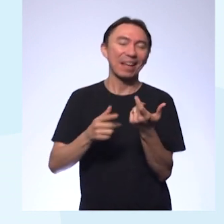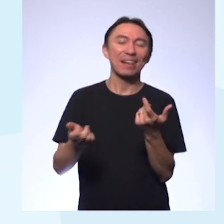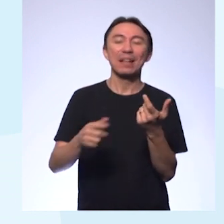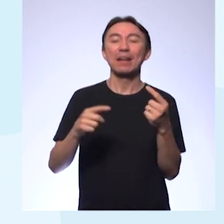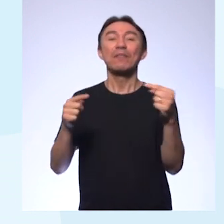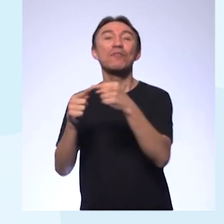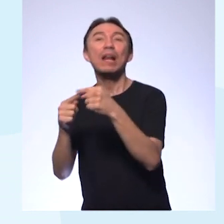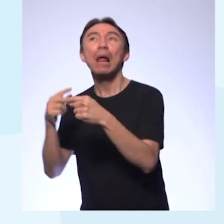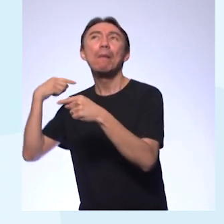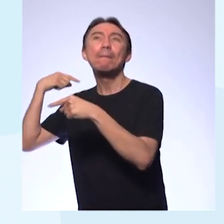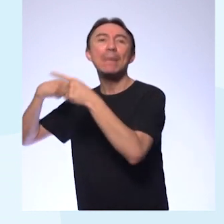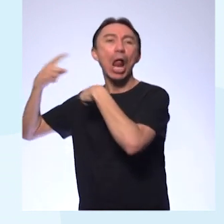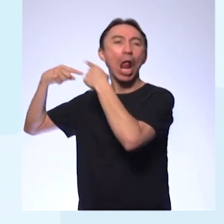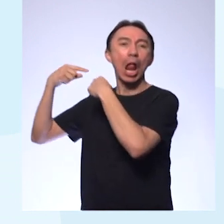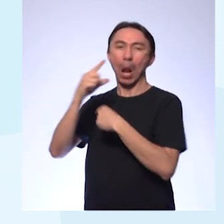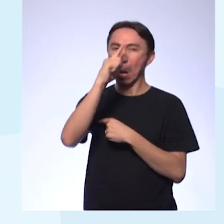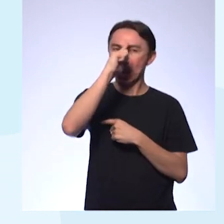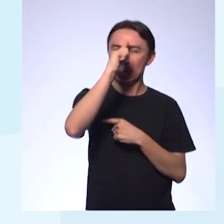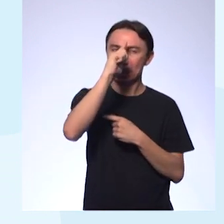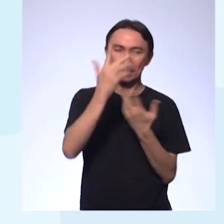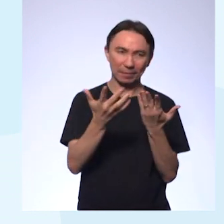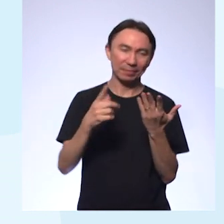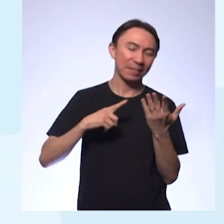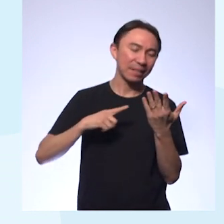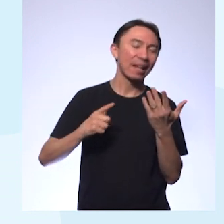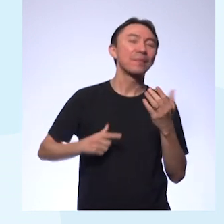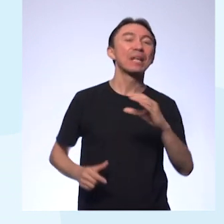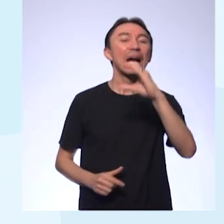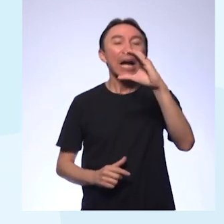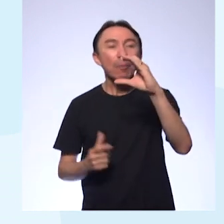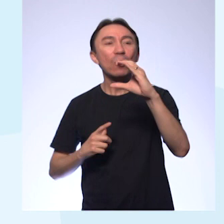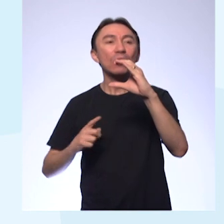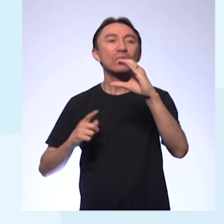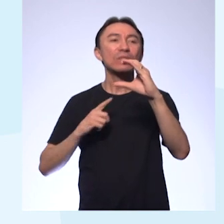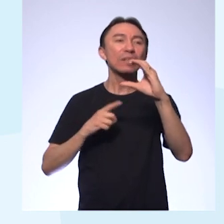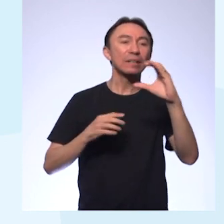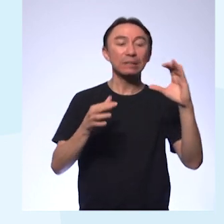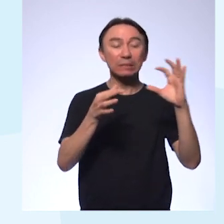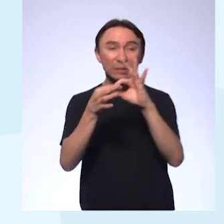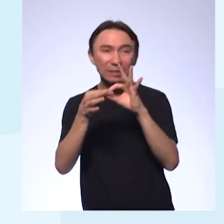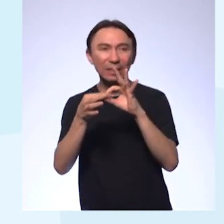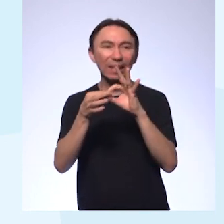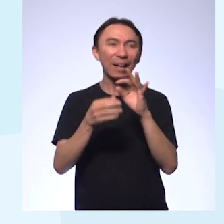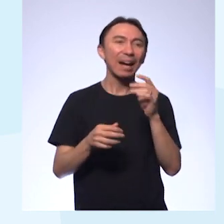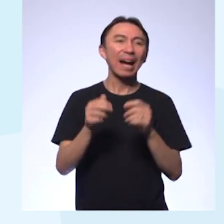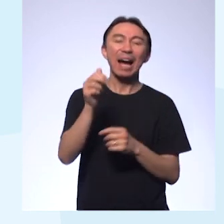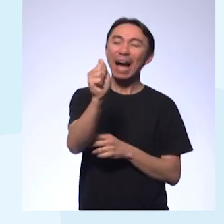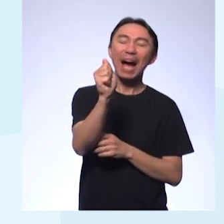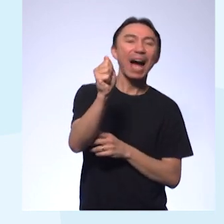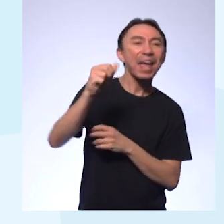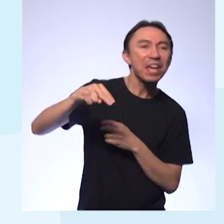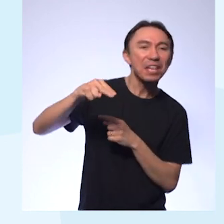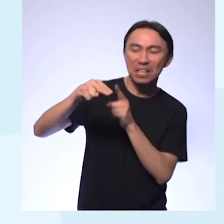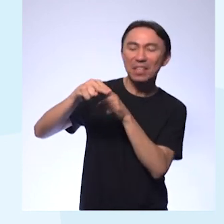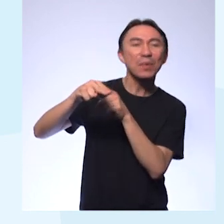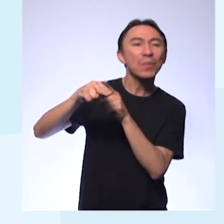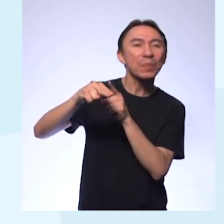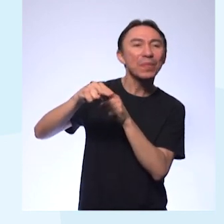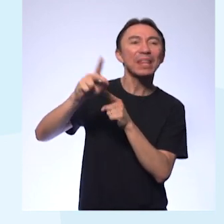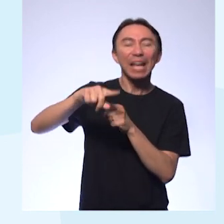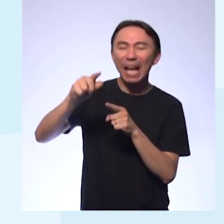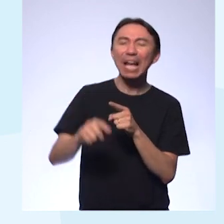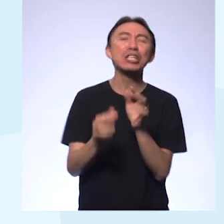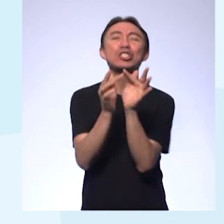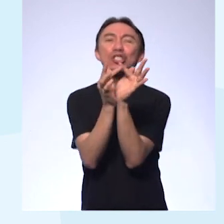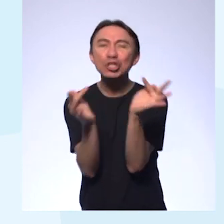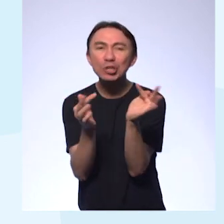tipo de ligação que tem entre os carbonos, né? O intermediário AN, são ligações simples entre o